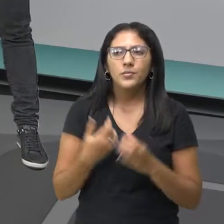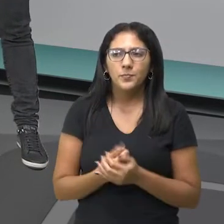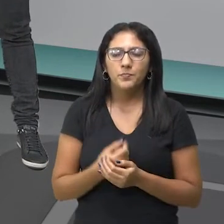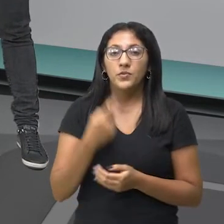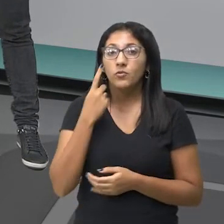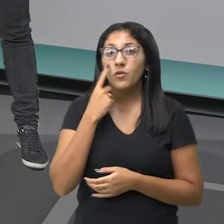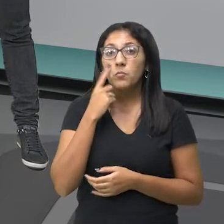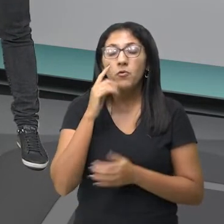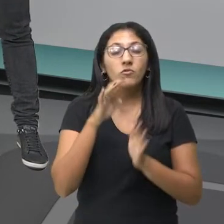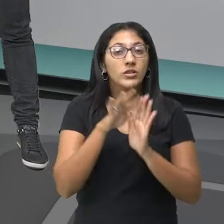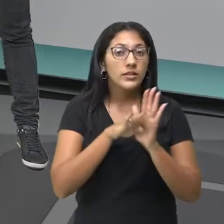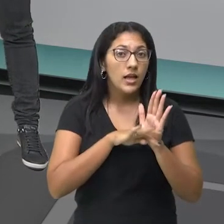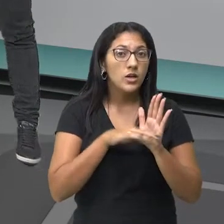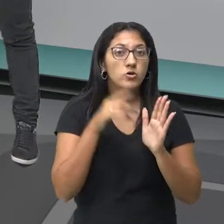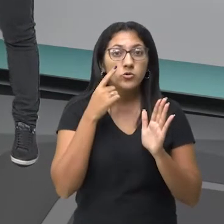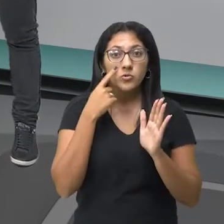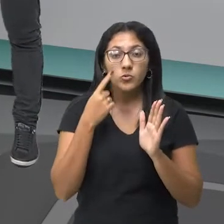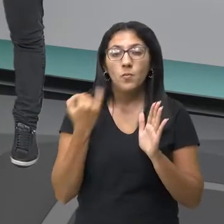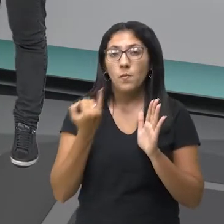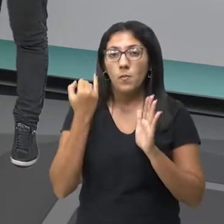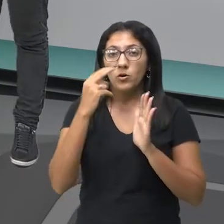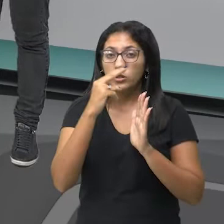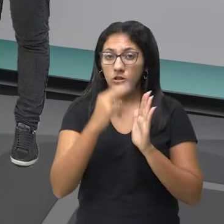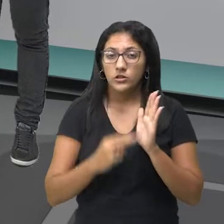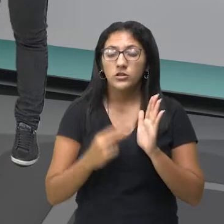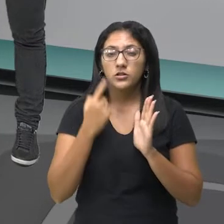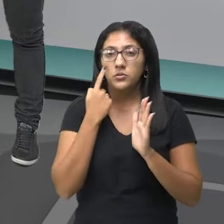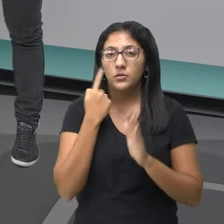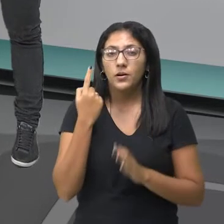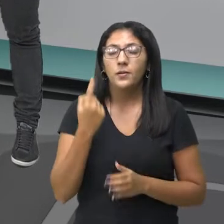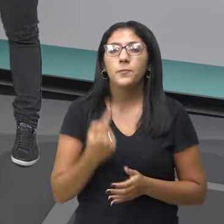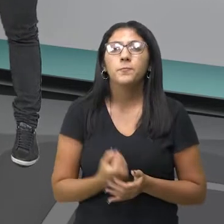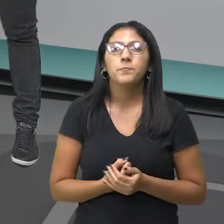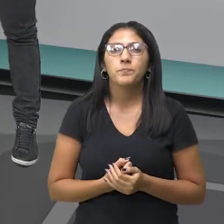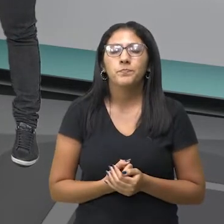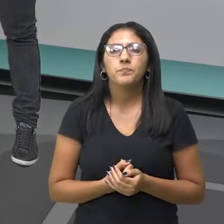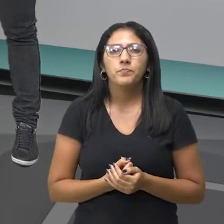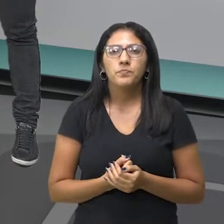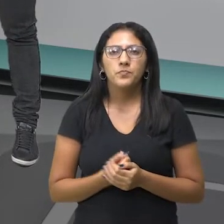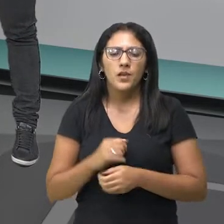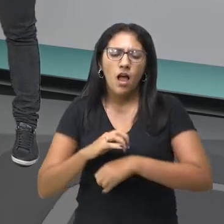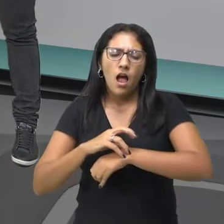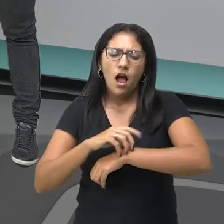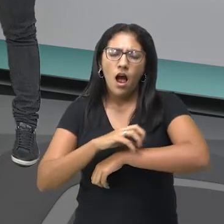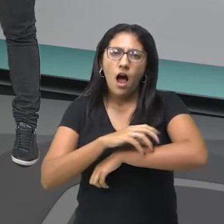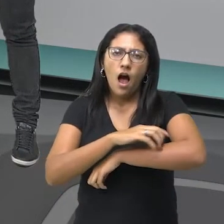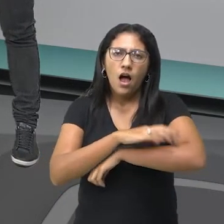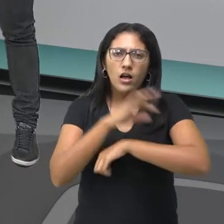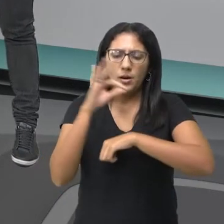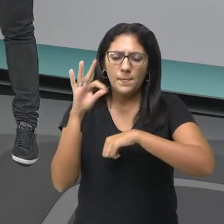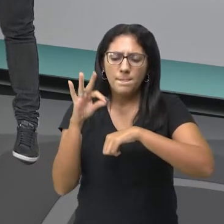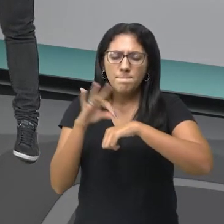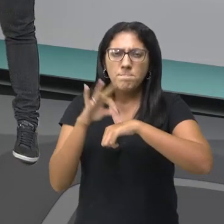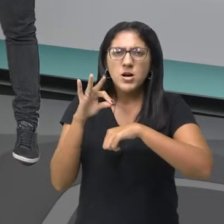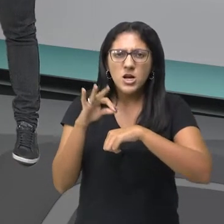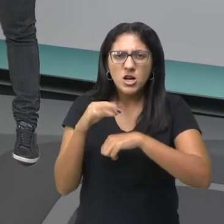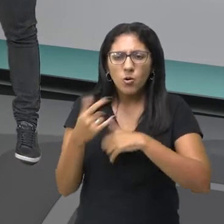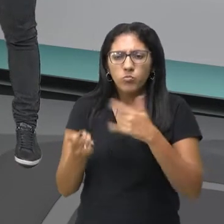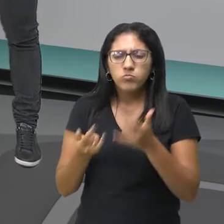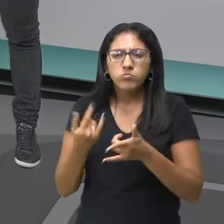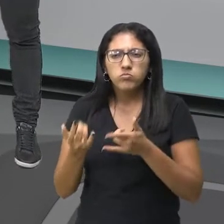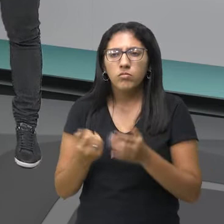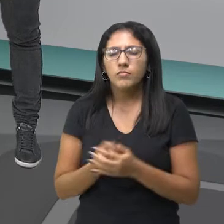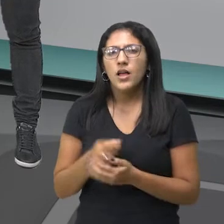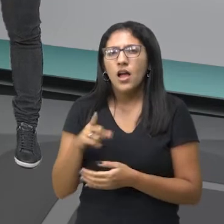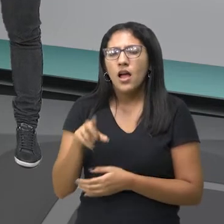descobrir no texto, olha só. A aranha que picou Peter Parker no filme do diretor Sam Raimi foi